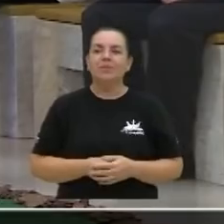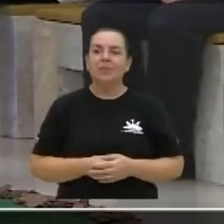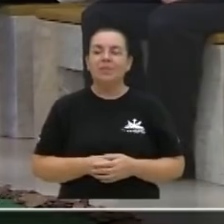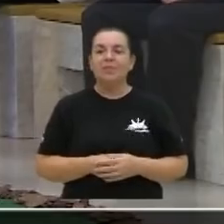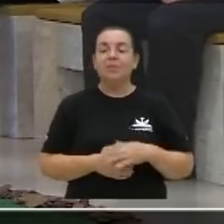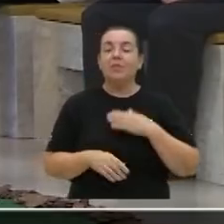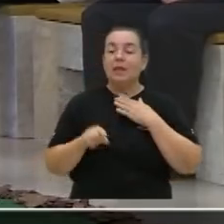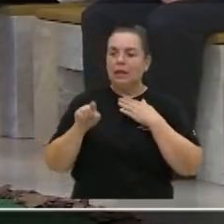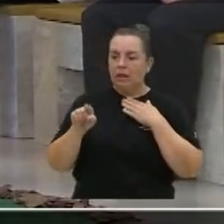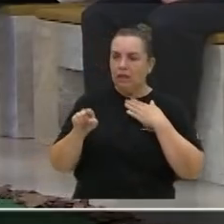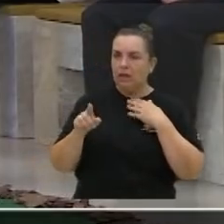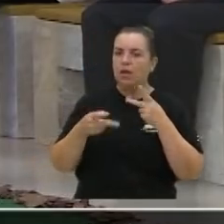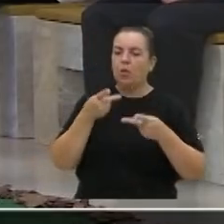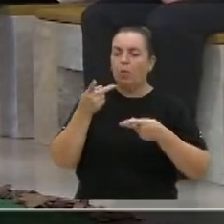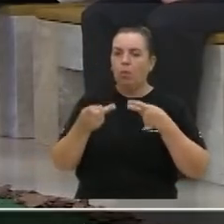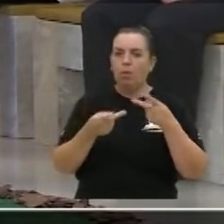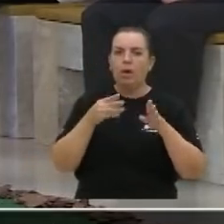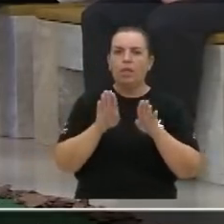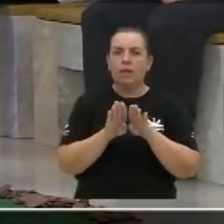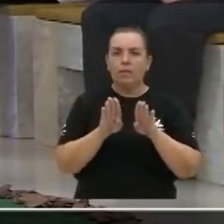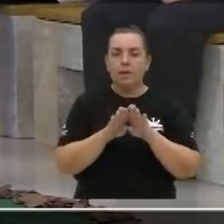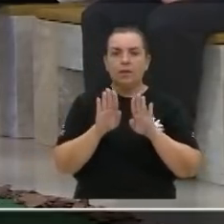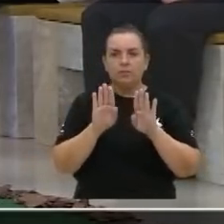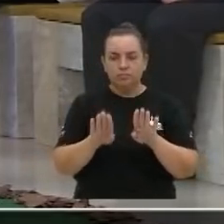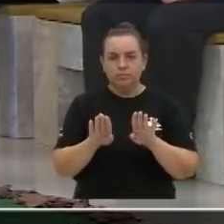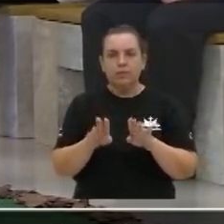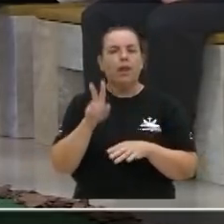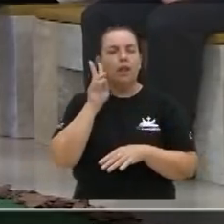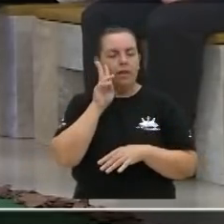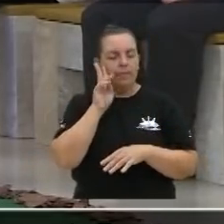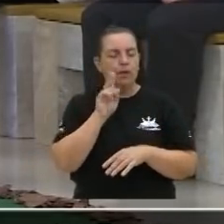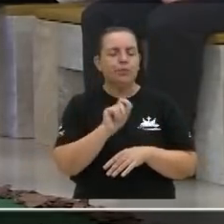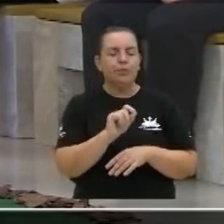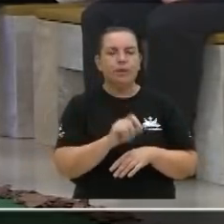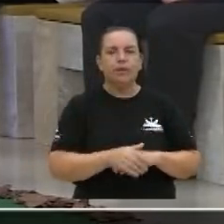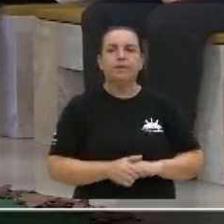Ele que disse, e faço uma breve memória,